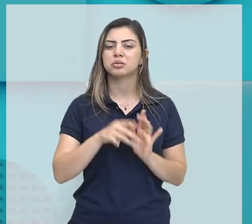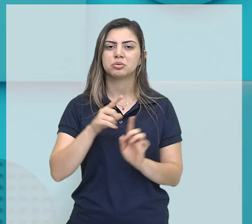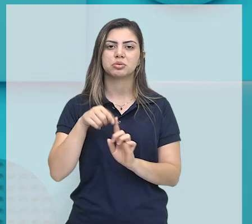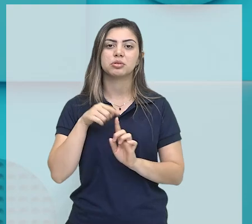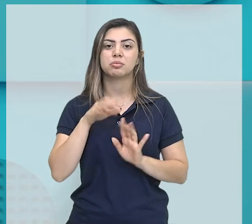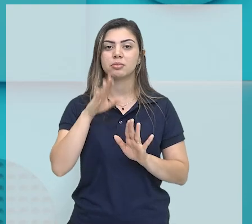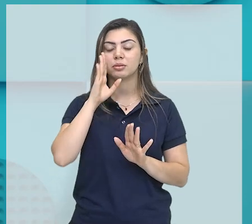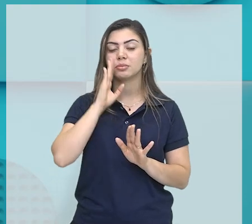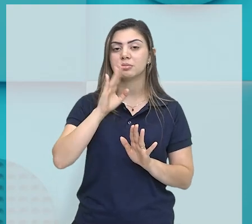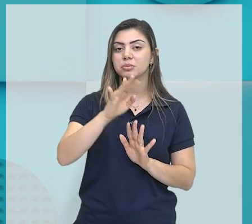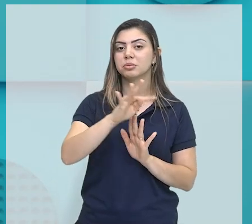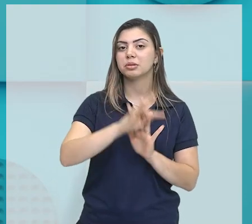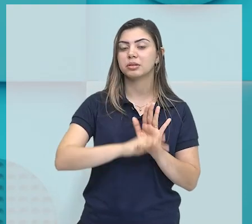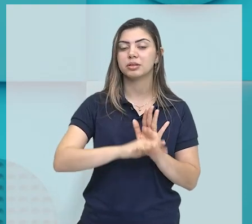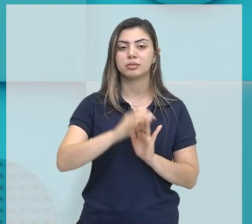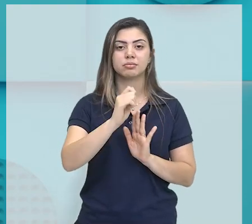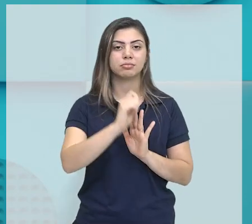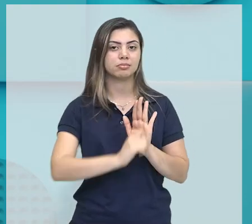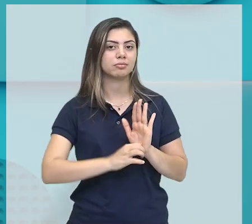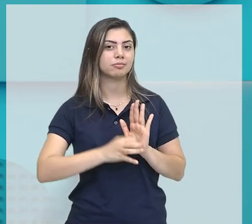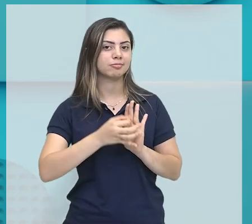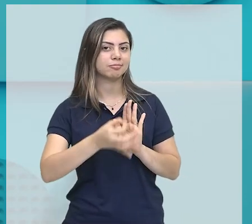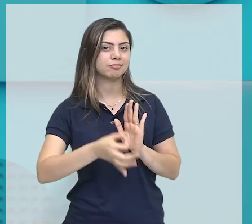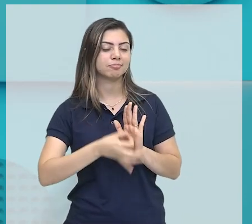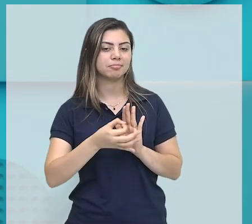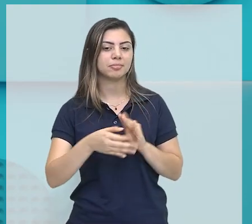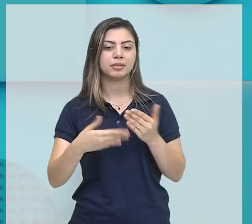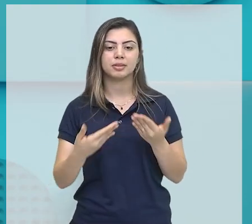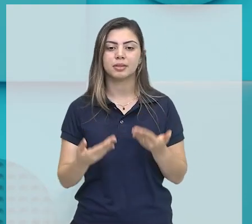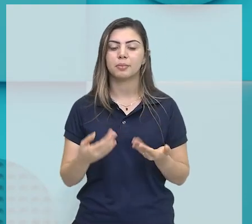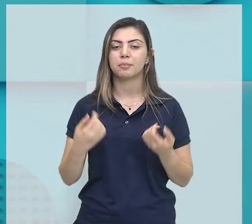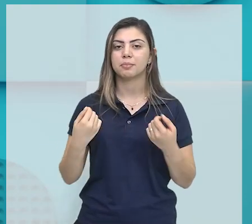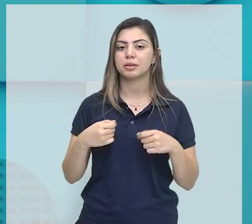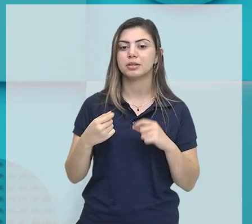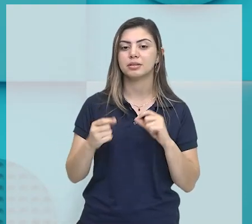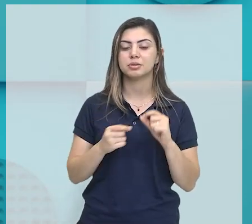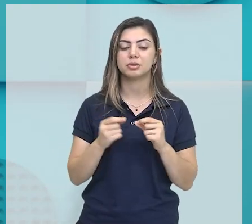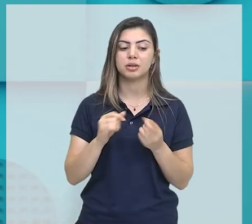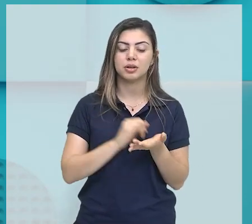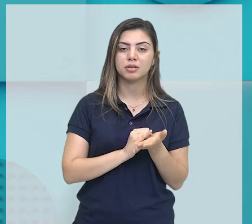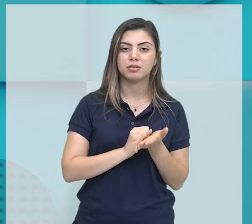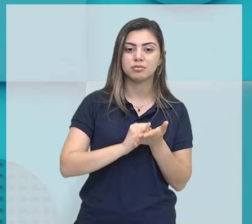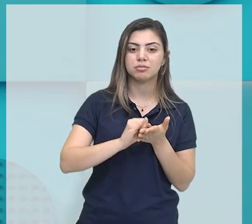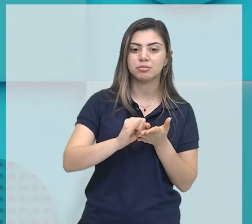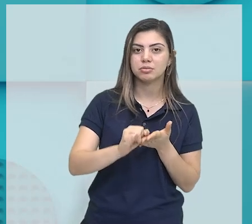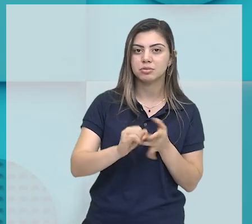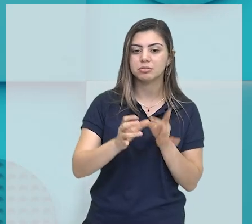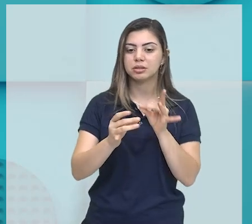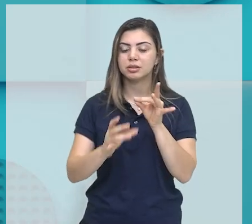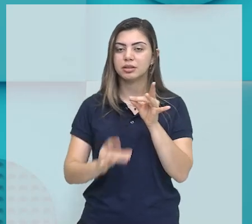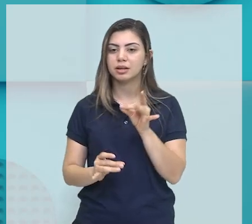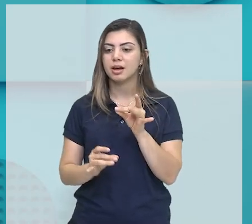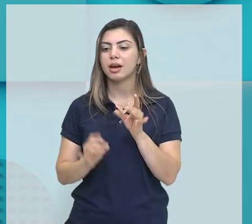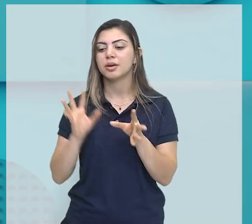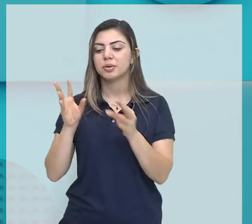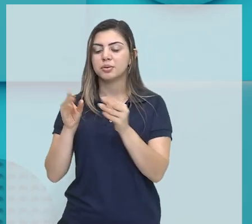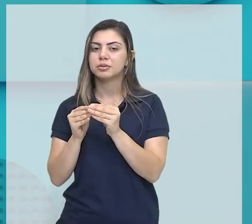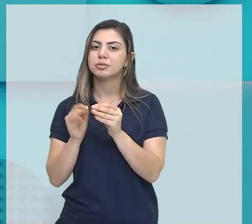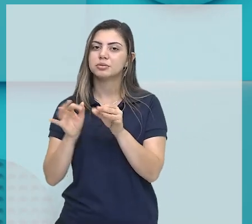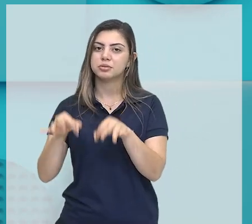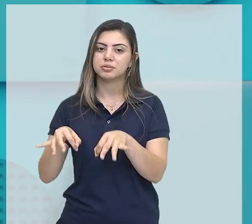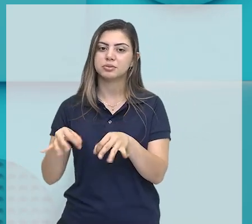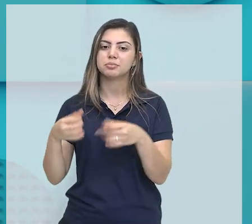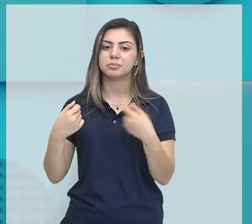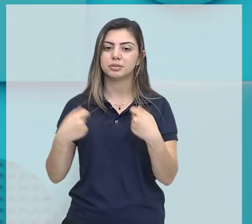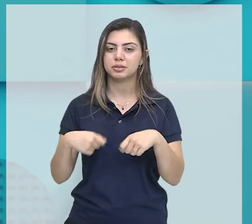Principalmente no texto dissertativo argumentativo, né? Começar, terminar e fechar ele